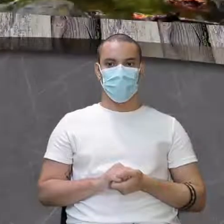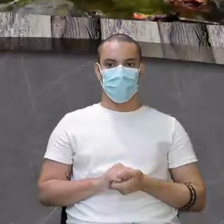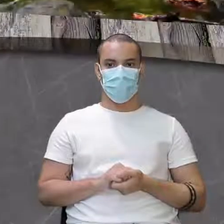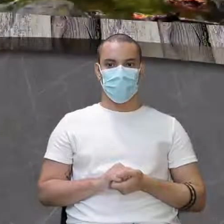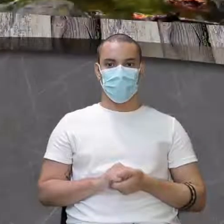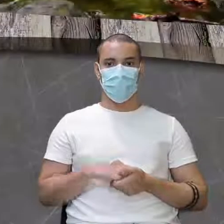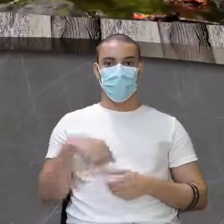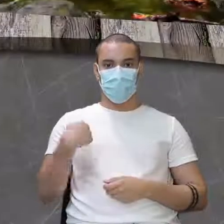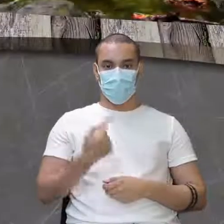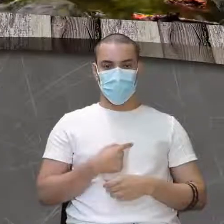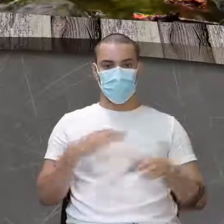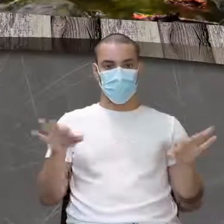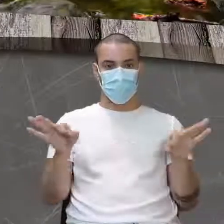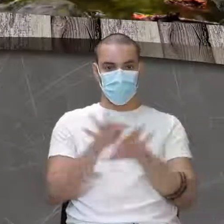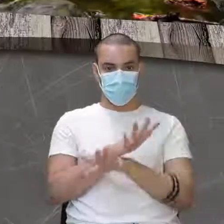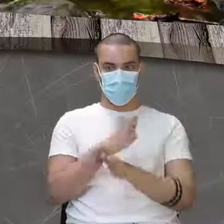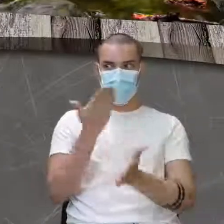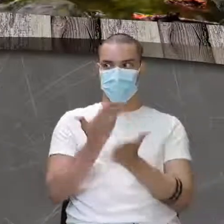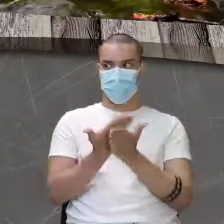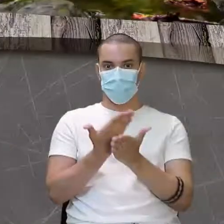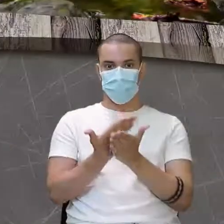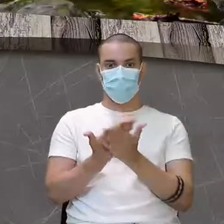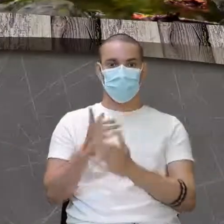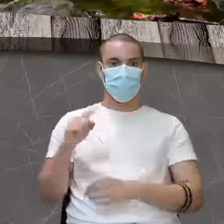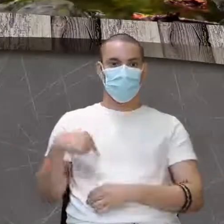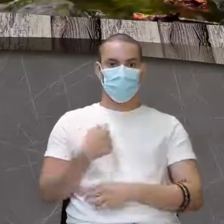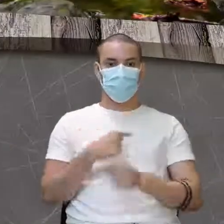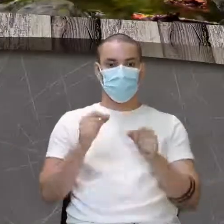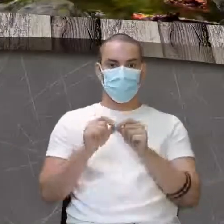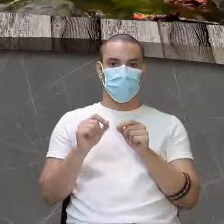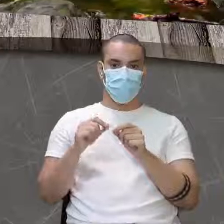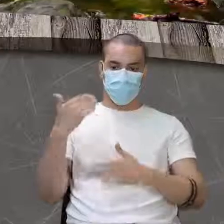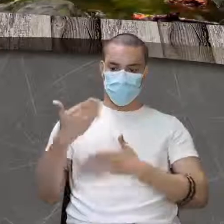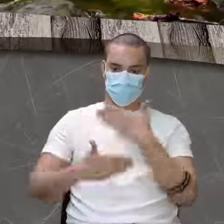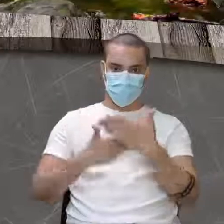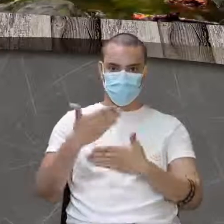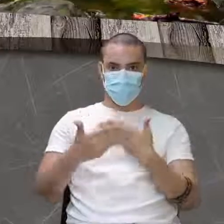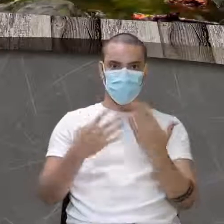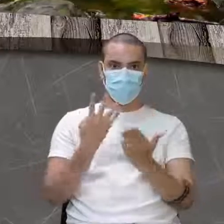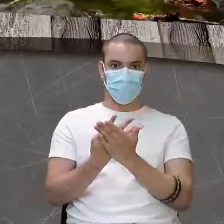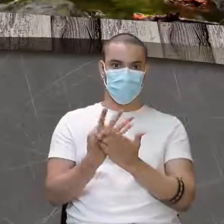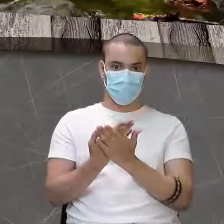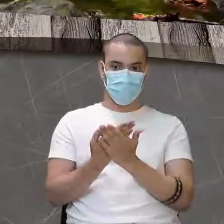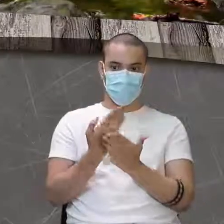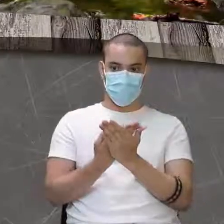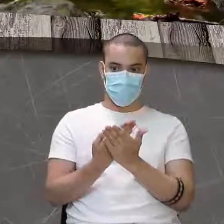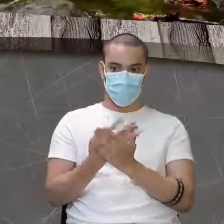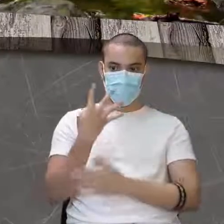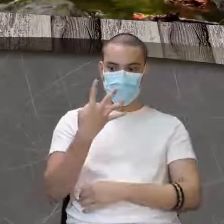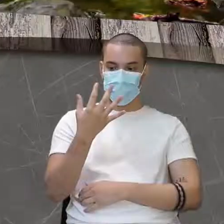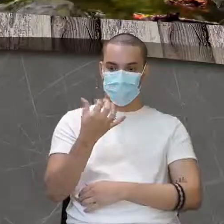gente encerra essa aula e aí a gente vai caminhando, tá? Aula 46, não foi?